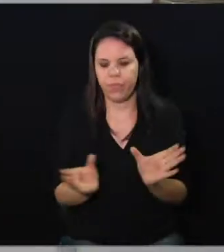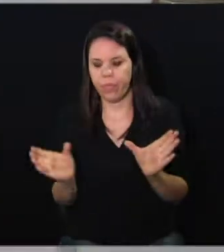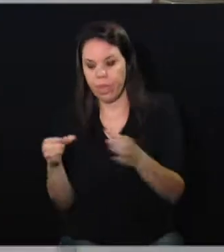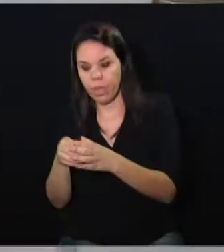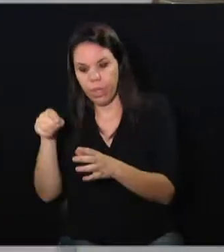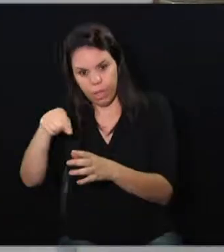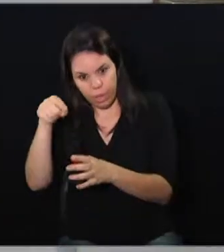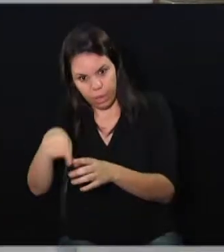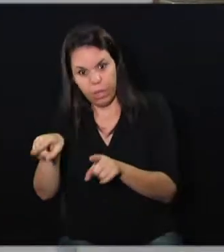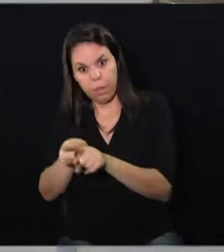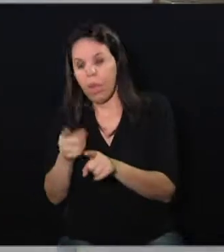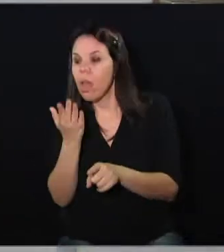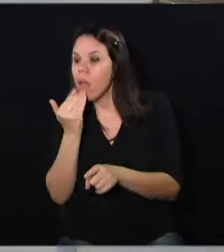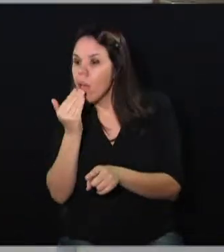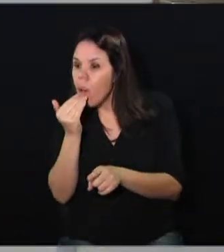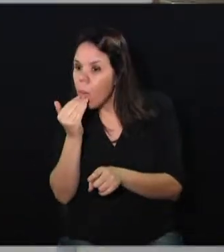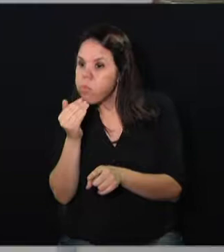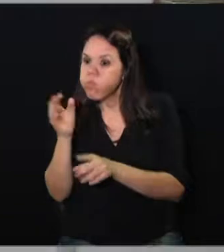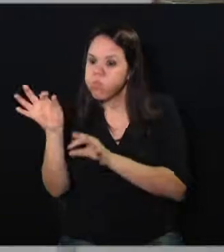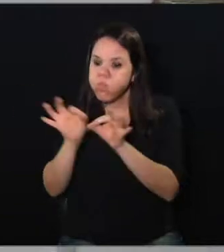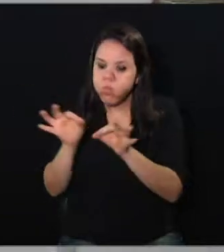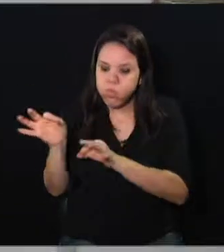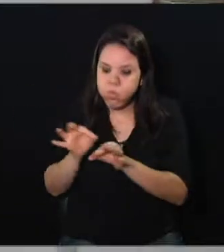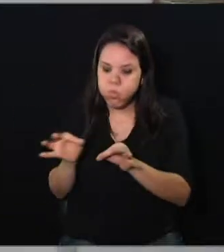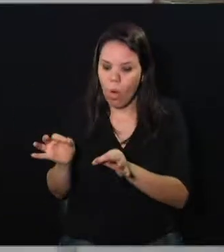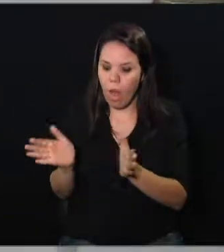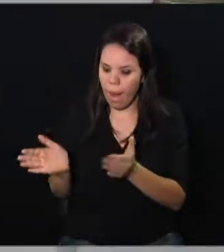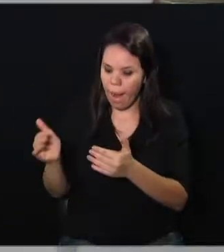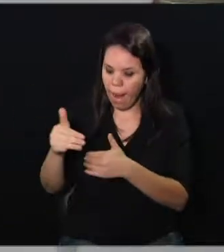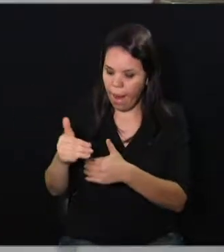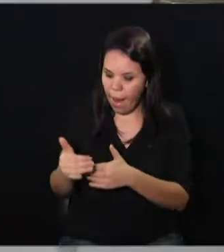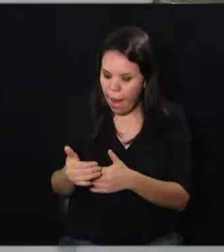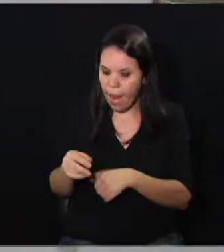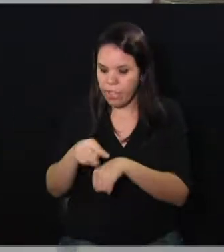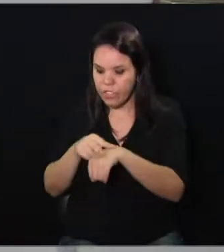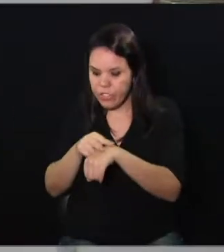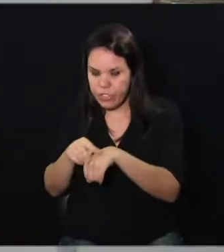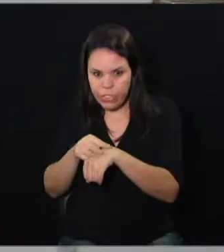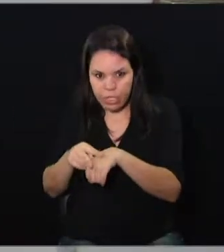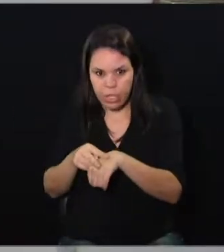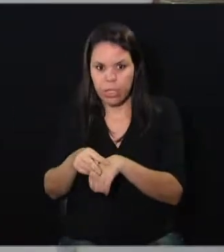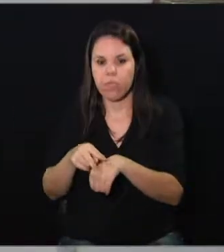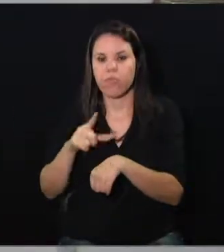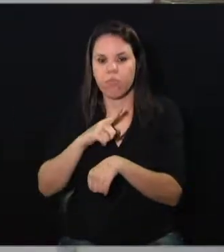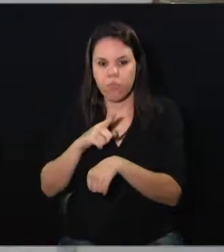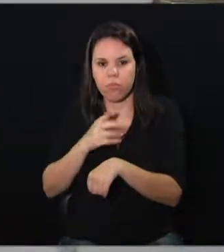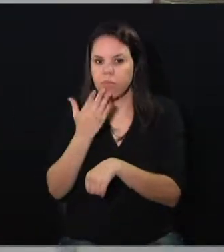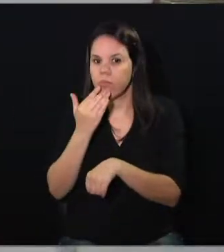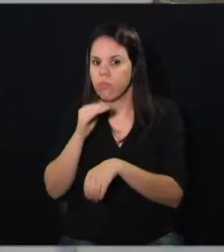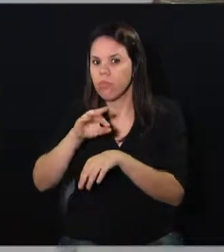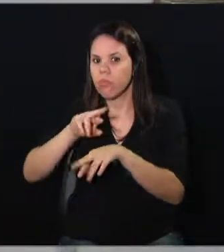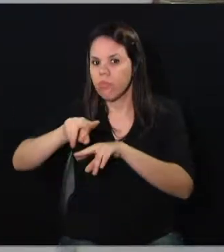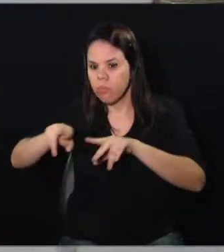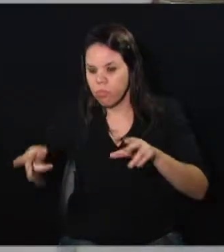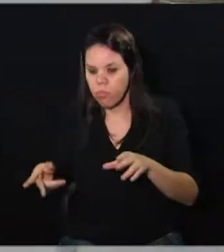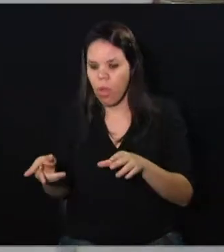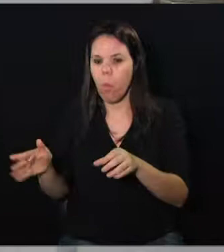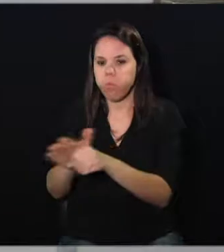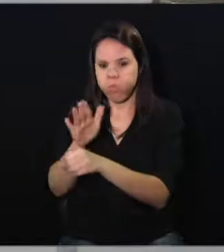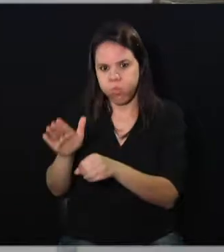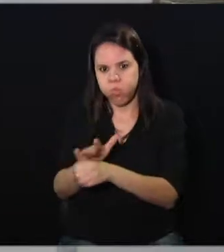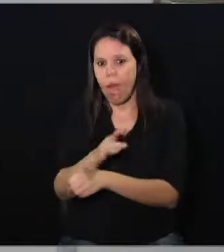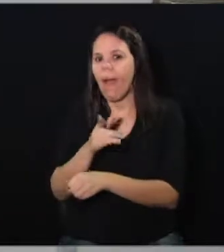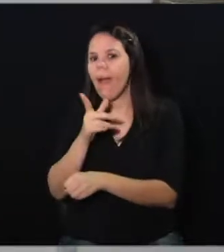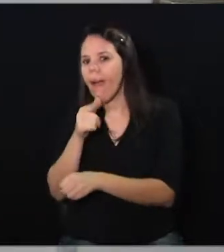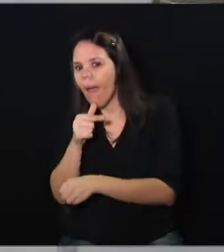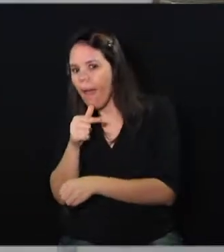dos alimentadores, que eles vão nessas caixas verdes, que nós chamamos de alimentadores, e abastecem com água